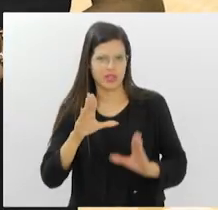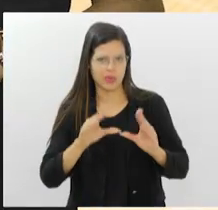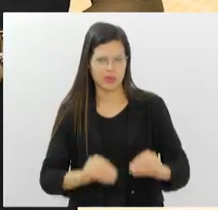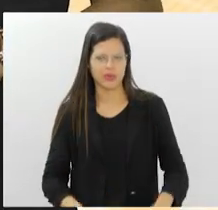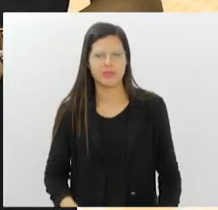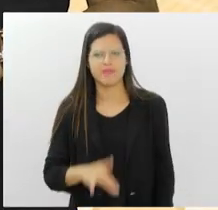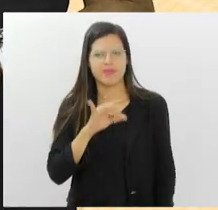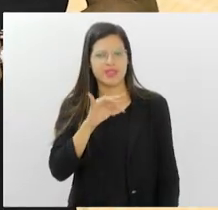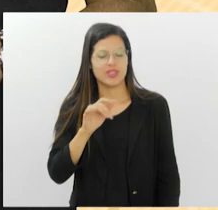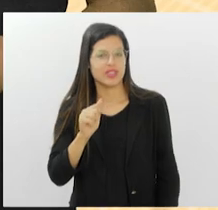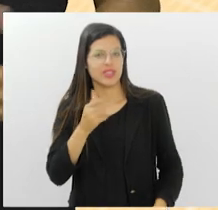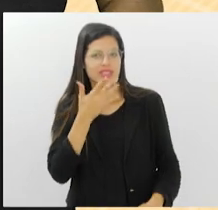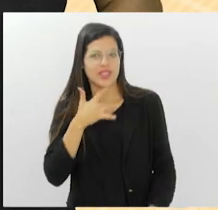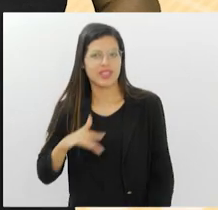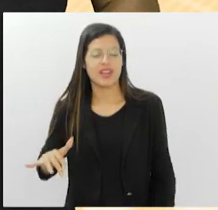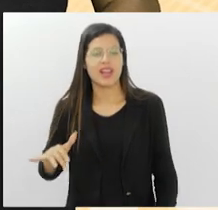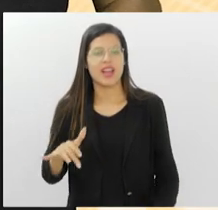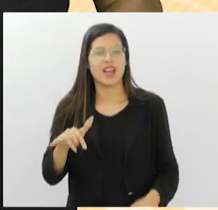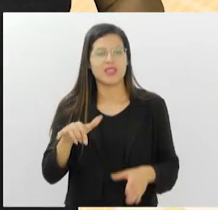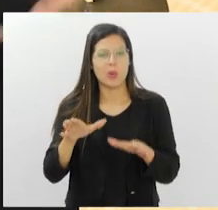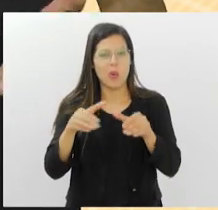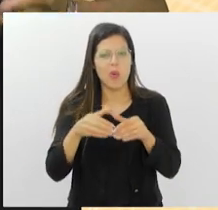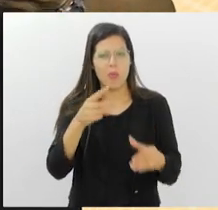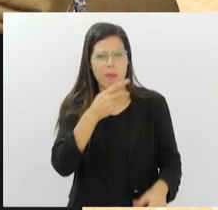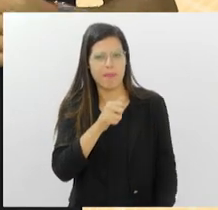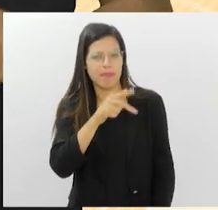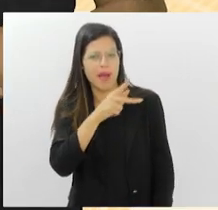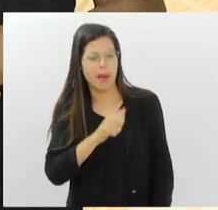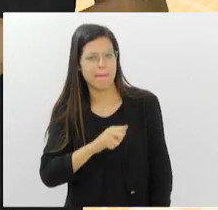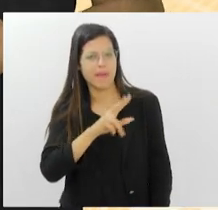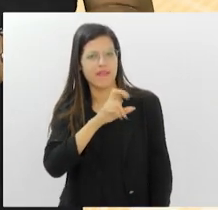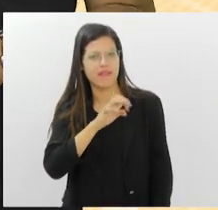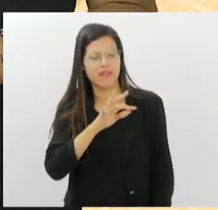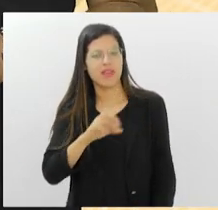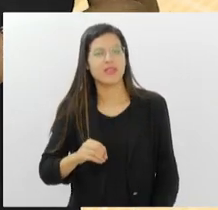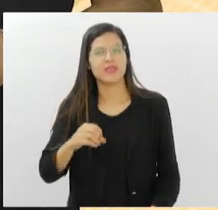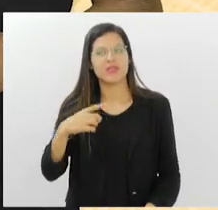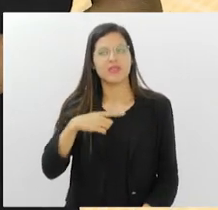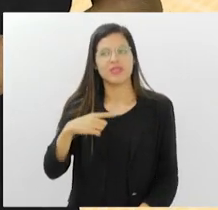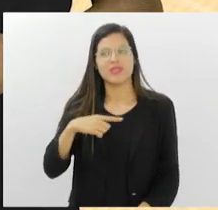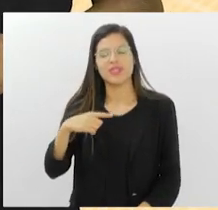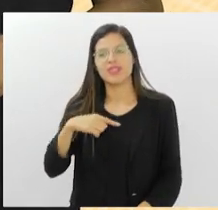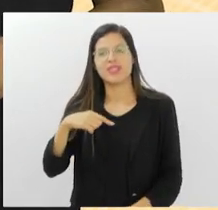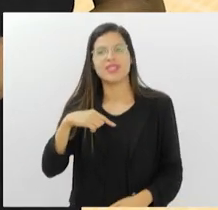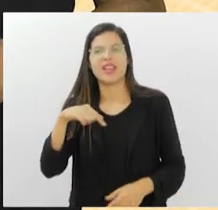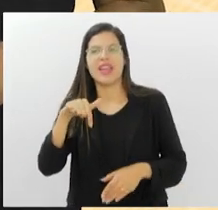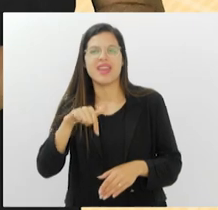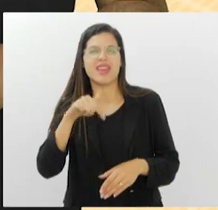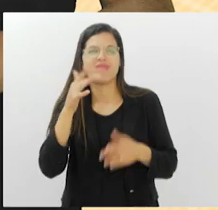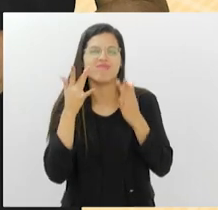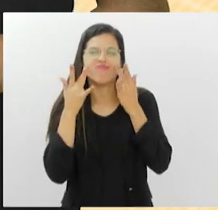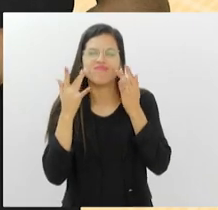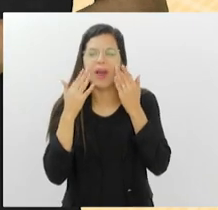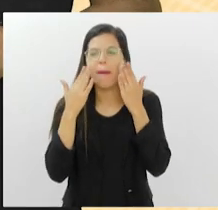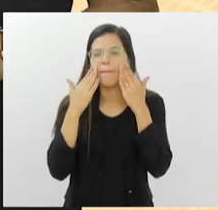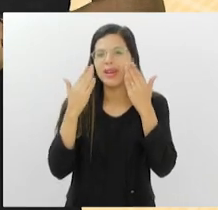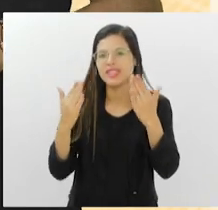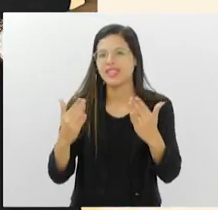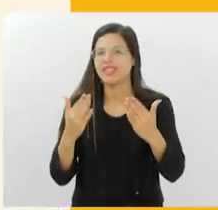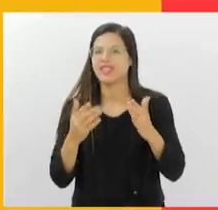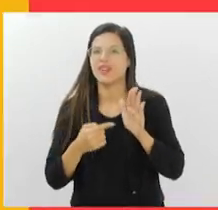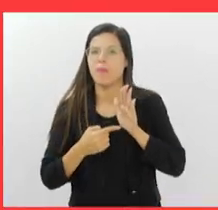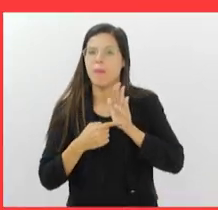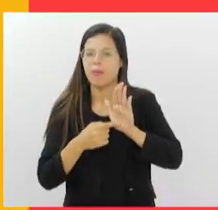Crianças, a companhia Papa Vento leva um incrível teatro de fantoches para a Tijuca, contando uma história sobre coragem e cheia